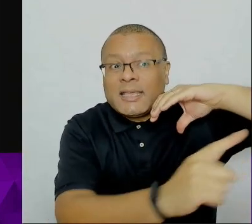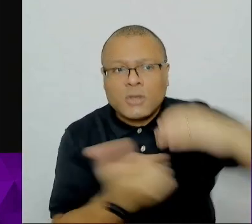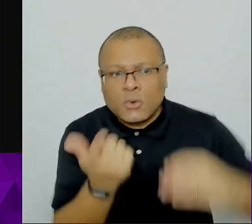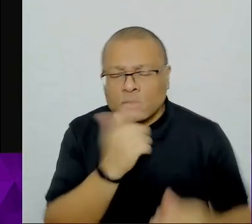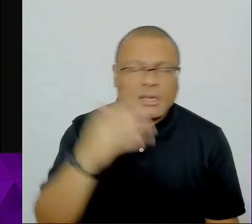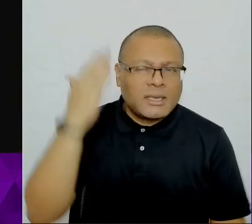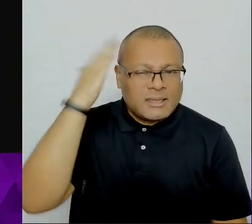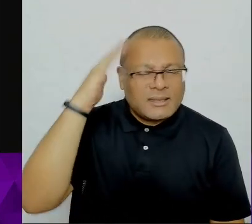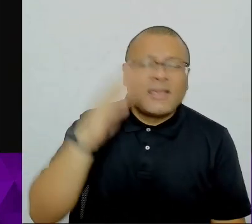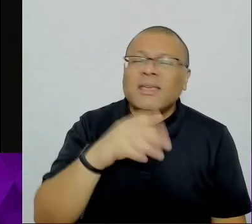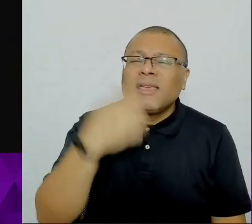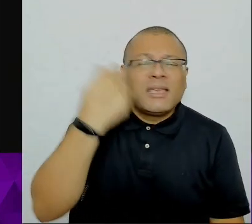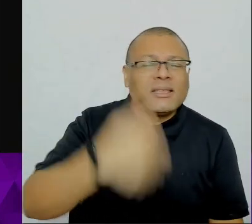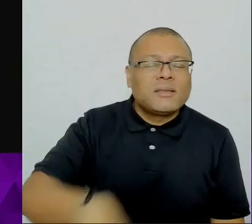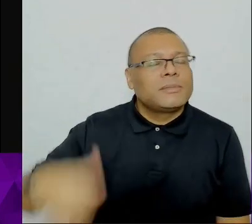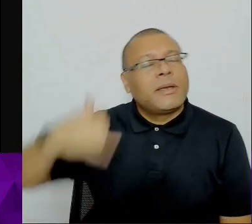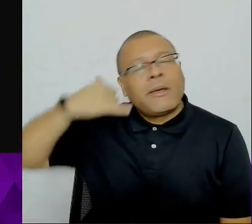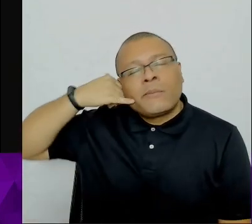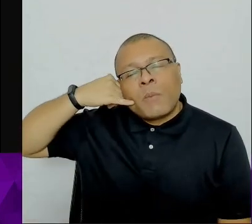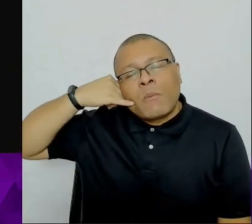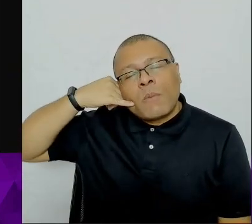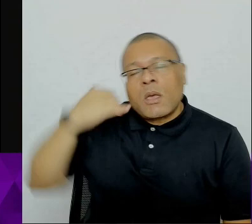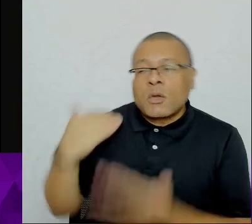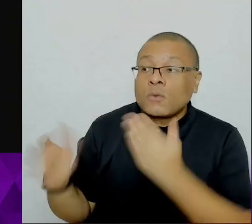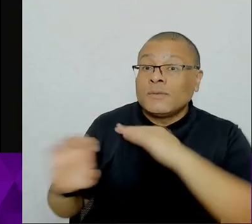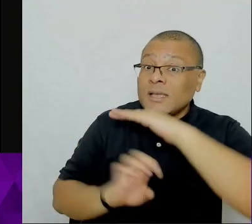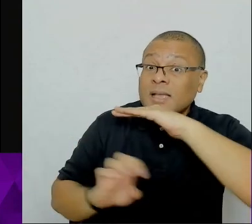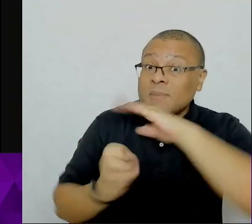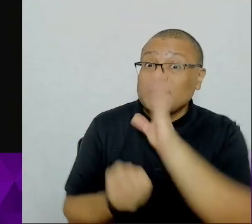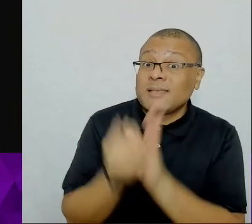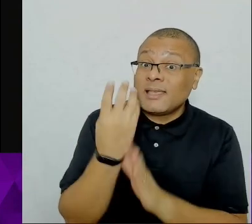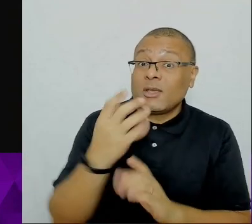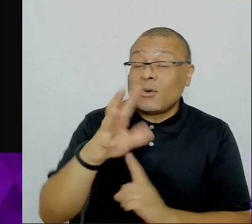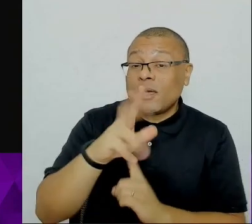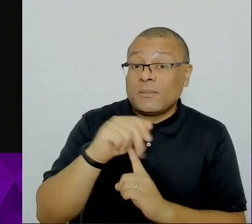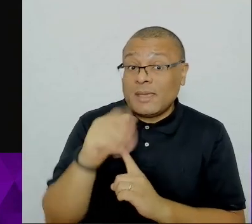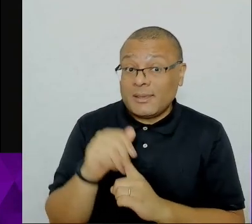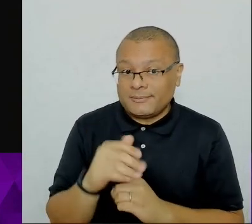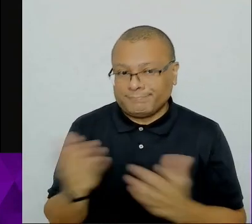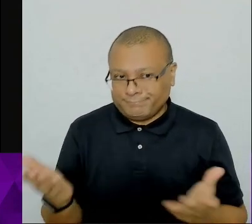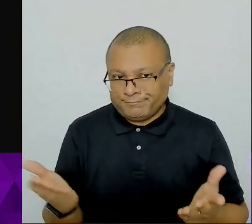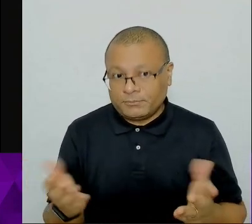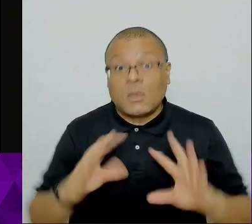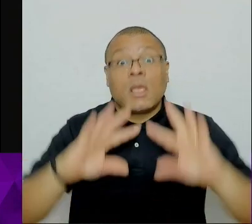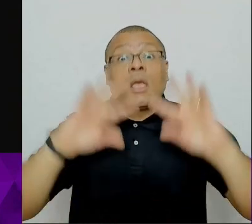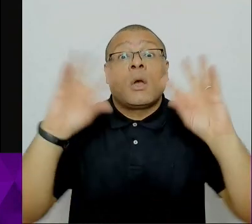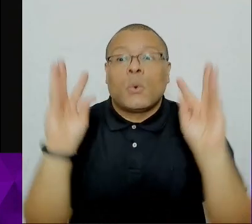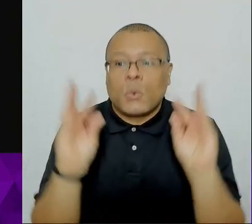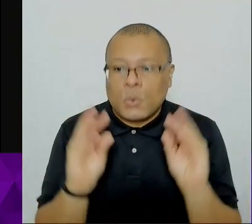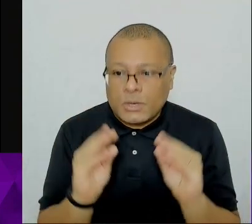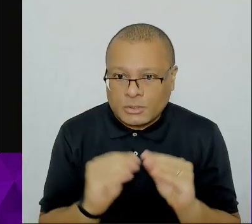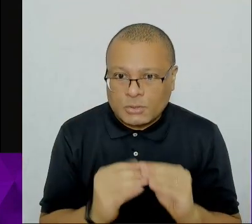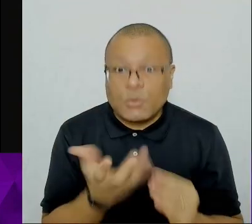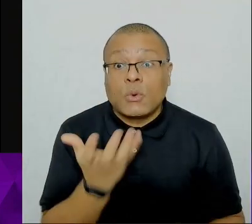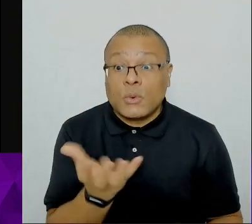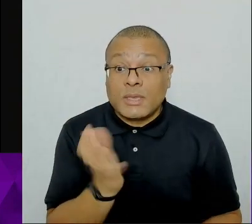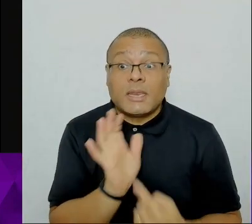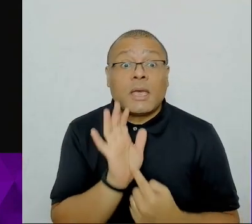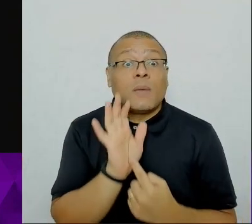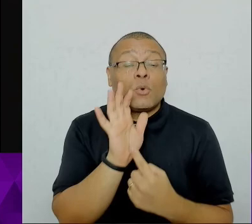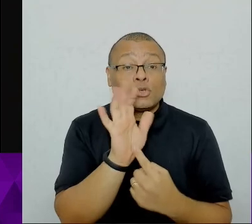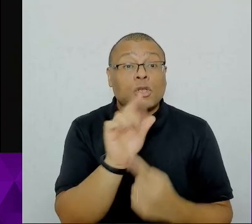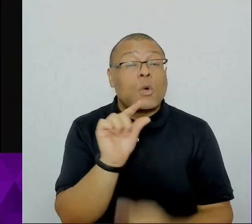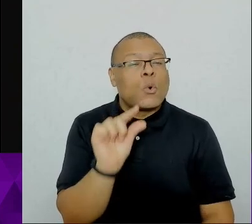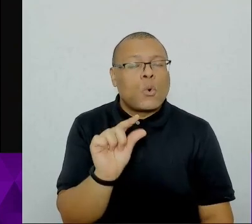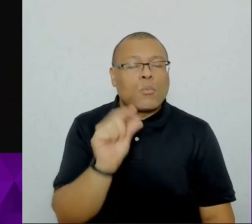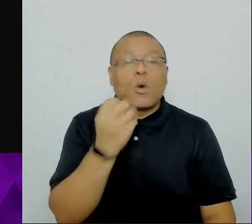com a empresa ou algo do tipo. Então, basicamente é isso. Eu queria trazer para vocês um pouco sobre boas